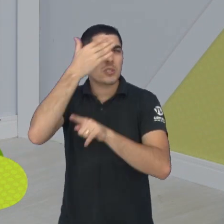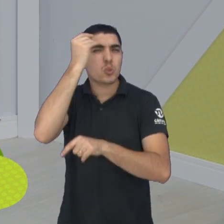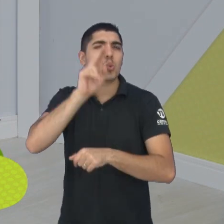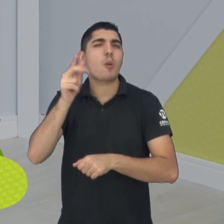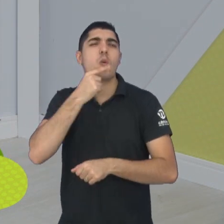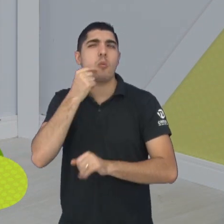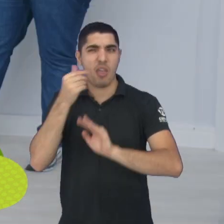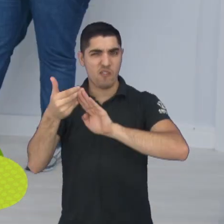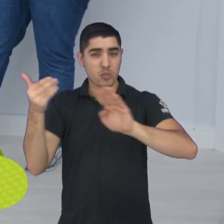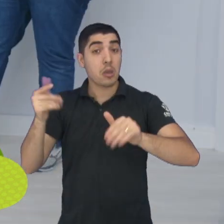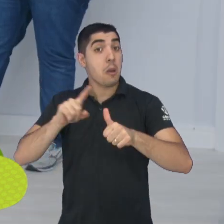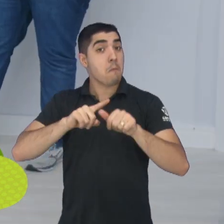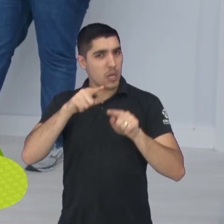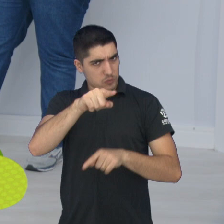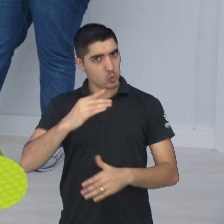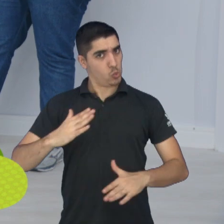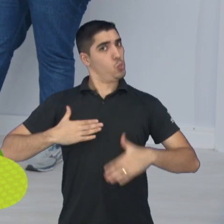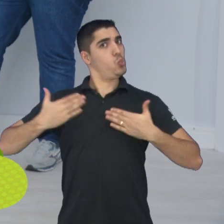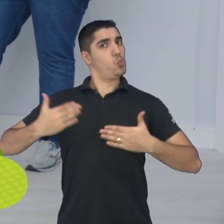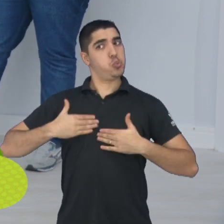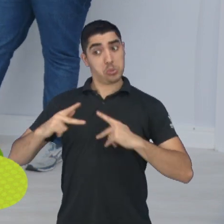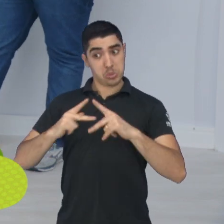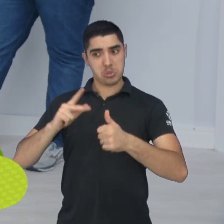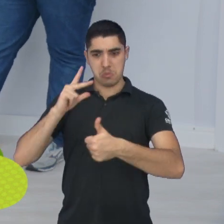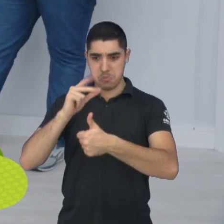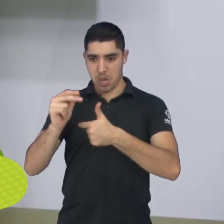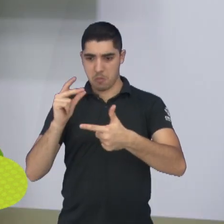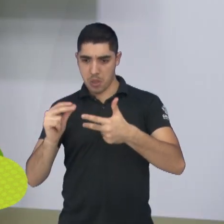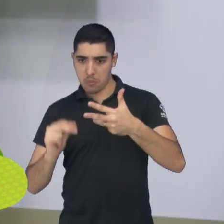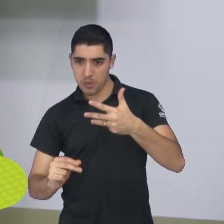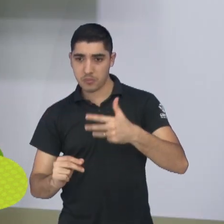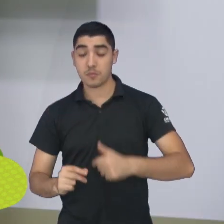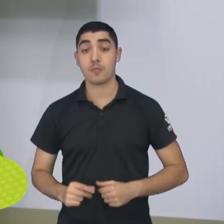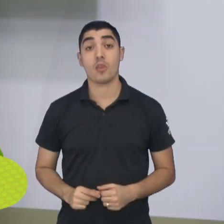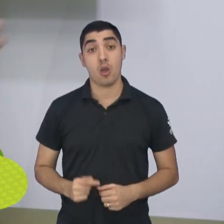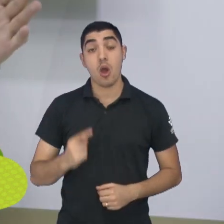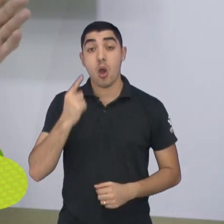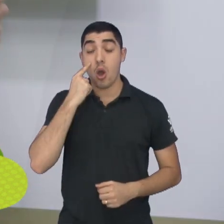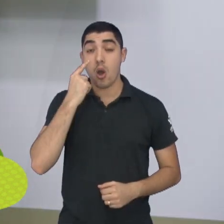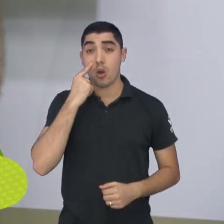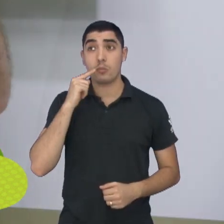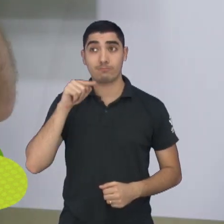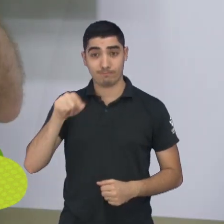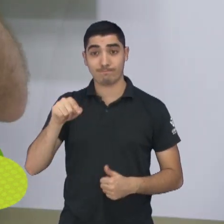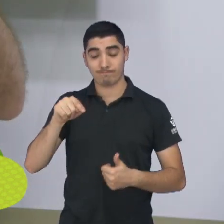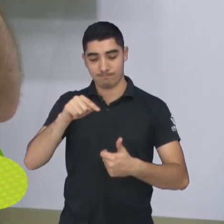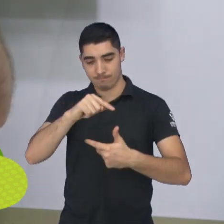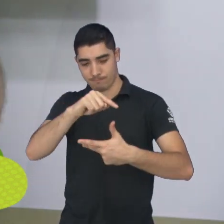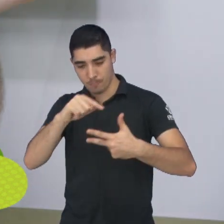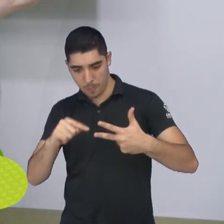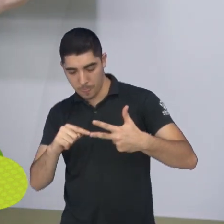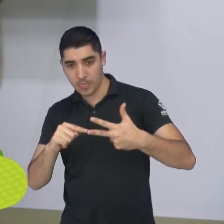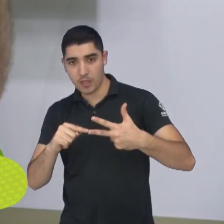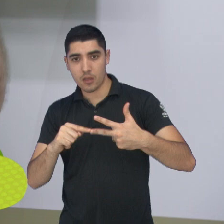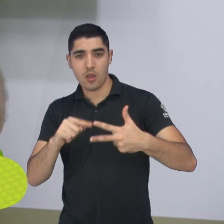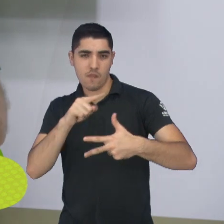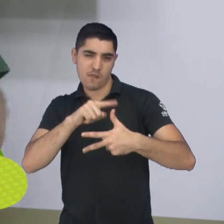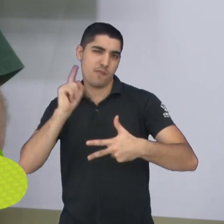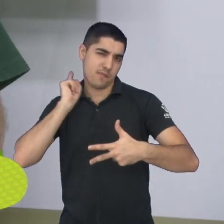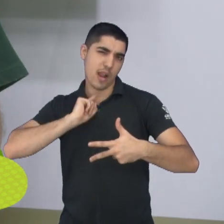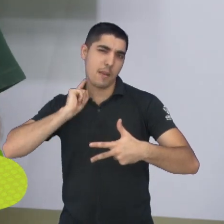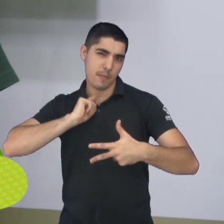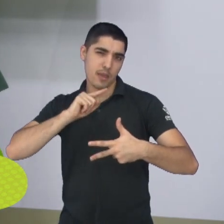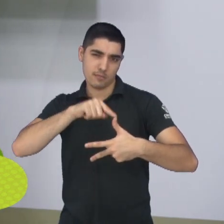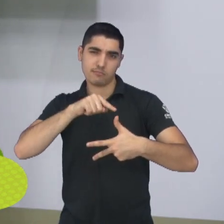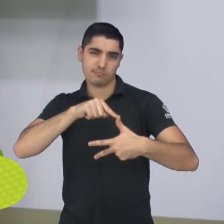surpreendeu principalmente essa sequência de vitórias contra os 3 cariocas? Eu acho que contra o Vasco, dos 3, lógico, o Flamengo, como você falou,